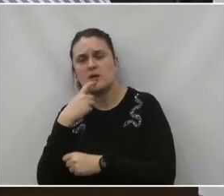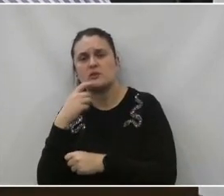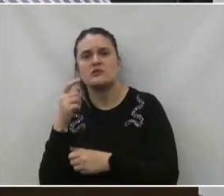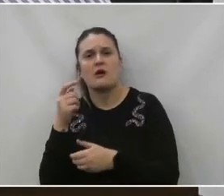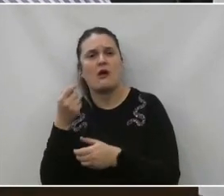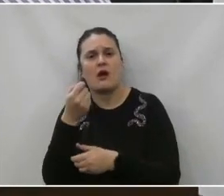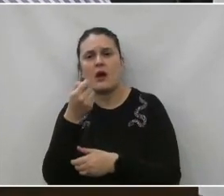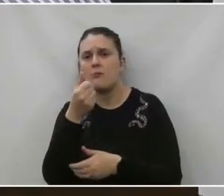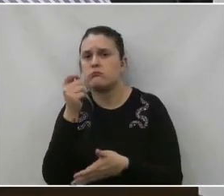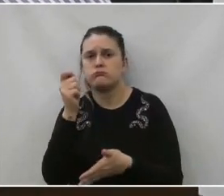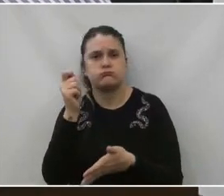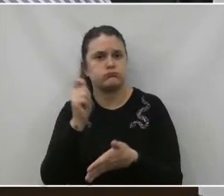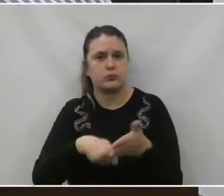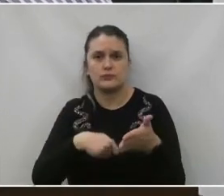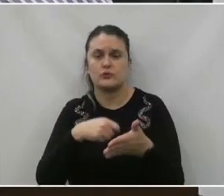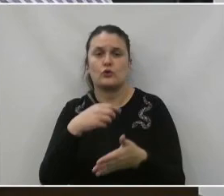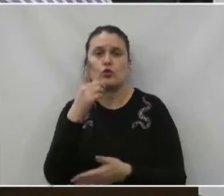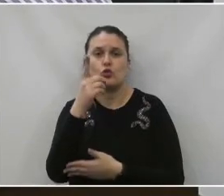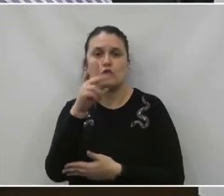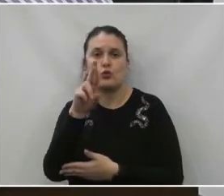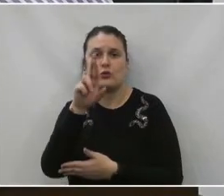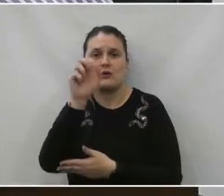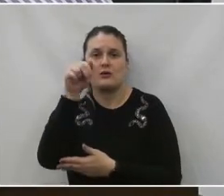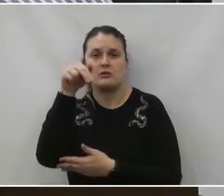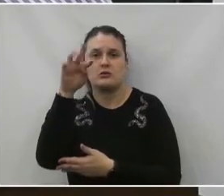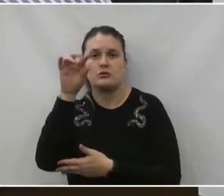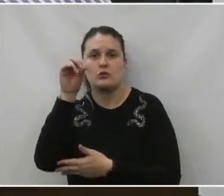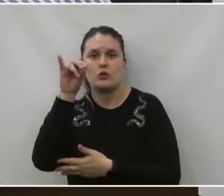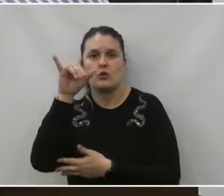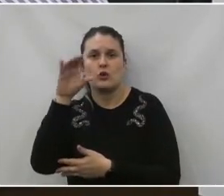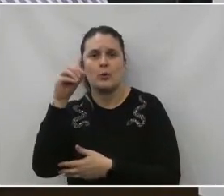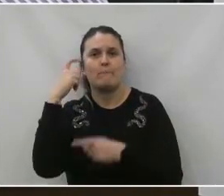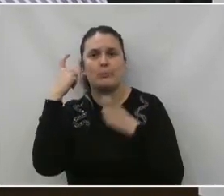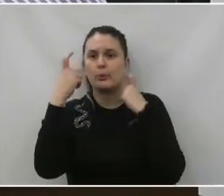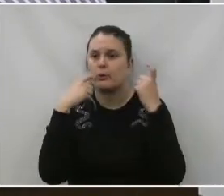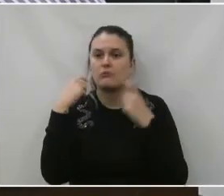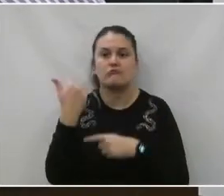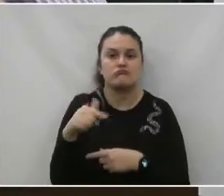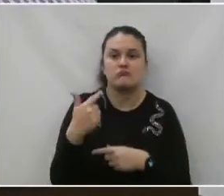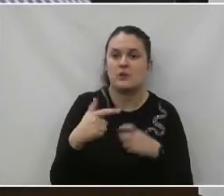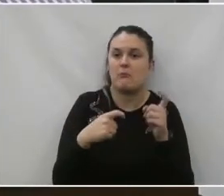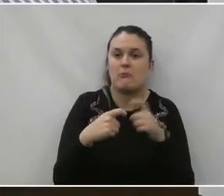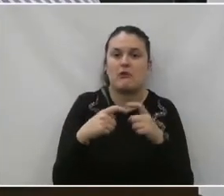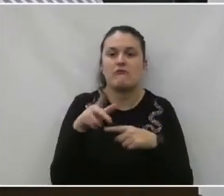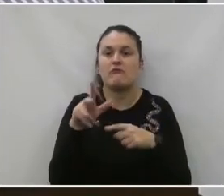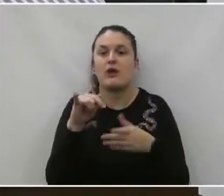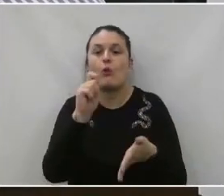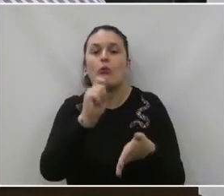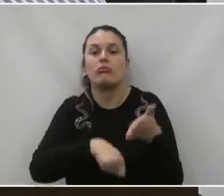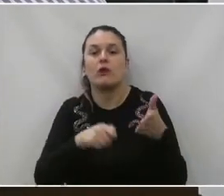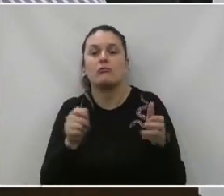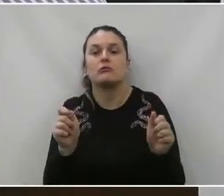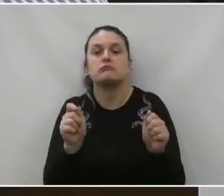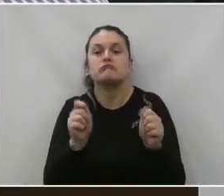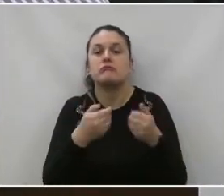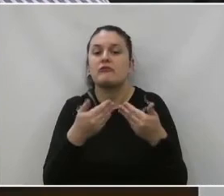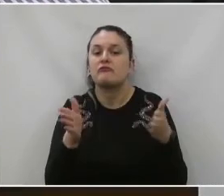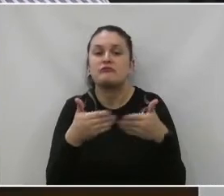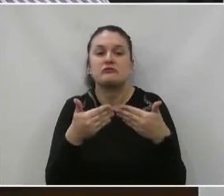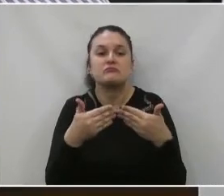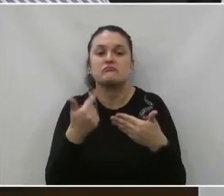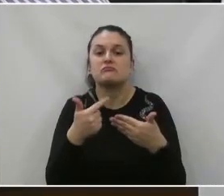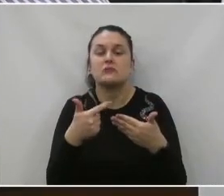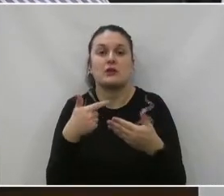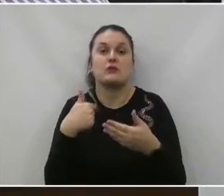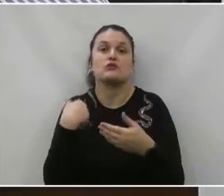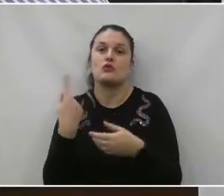contrato do médico Dr. Antônio, estavam preocupados que não teriam médico. Daí, conversei com o Rático e nós fomos conversar com o